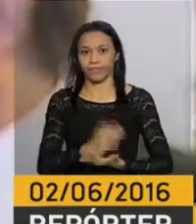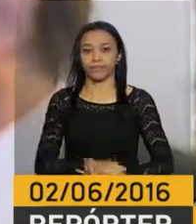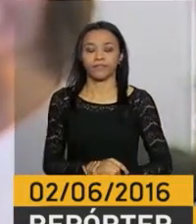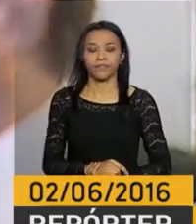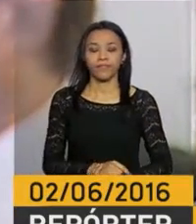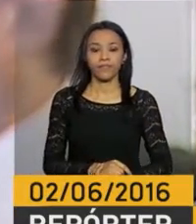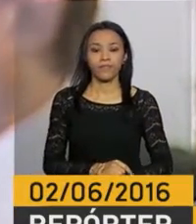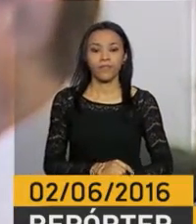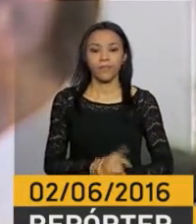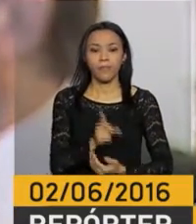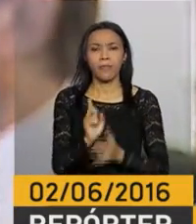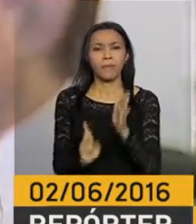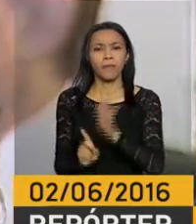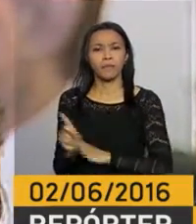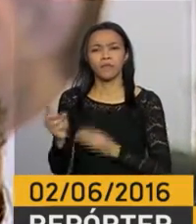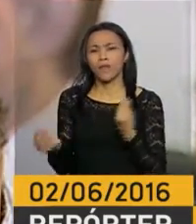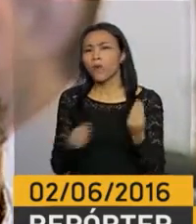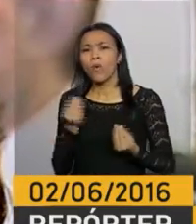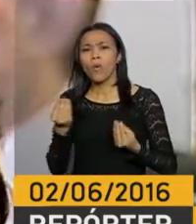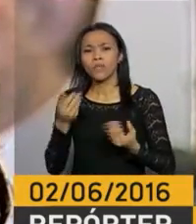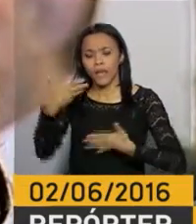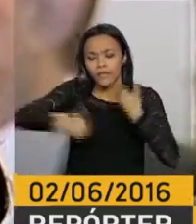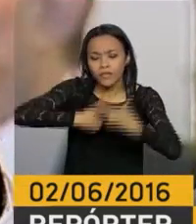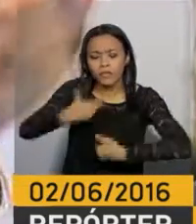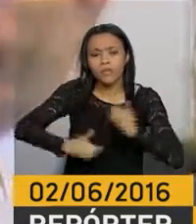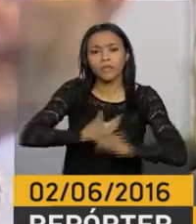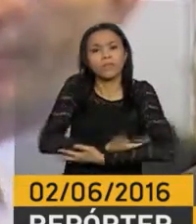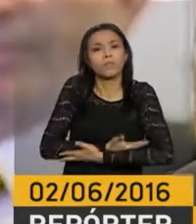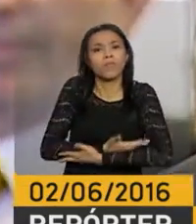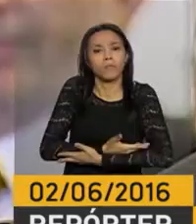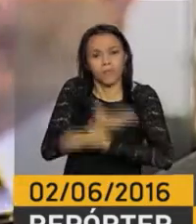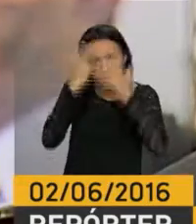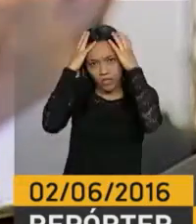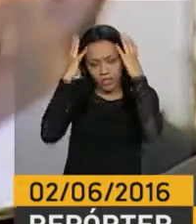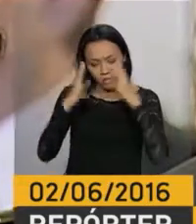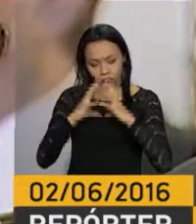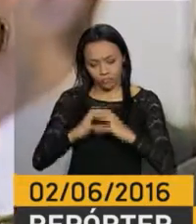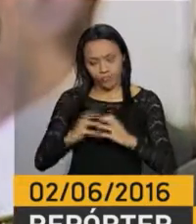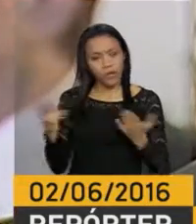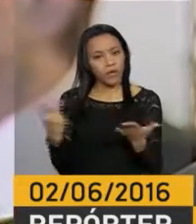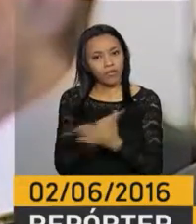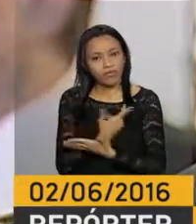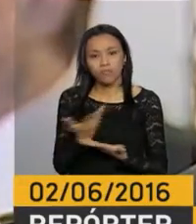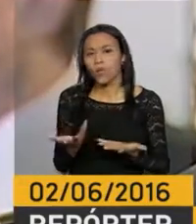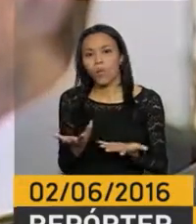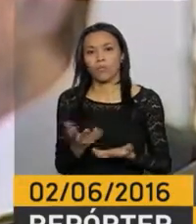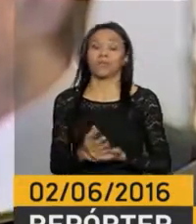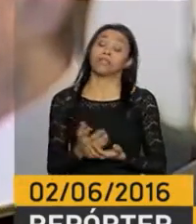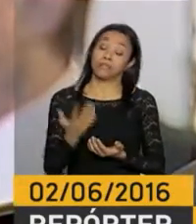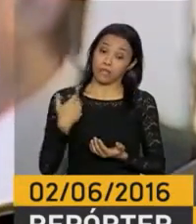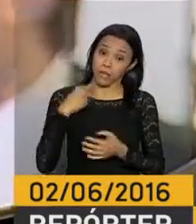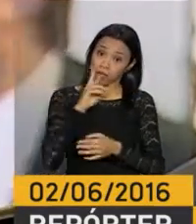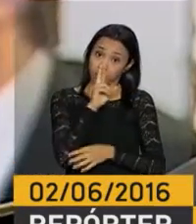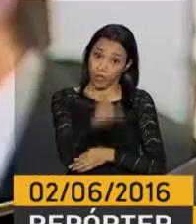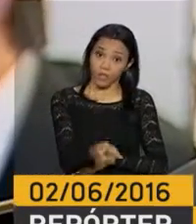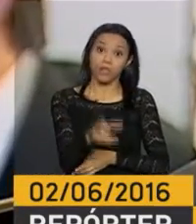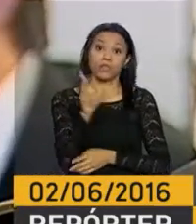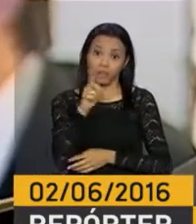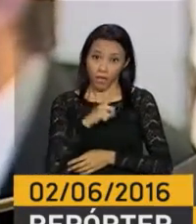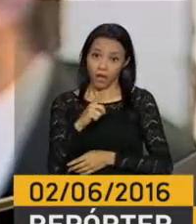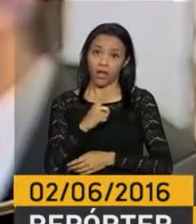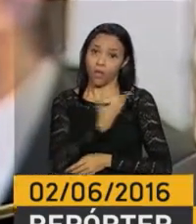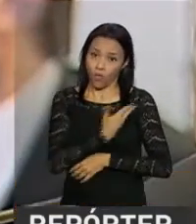As crianças com hipocefalia, como é que está o atendimento, a assistência a elas? Estão recebendo assistência total do